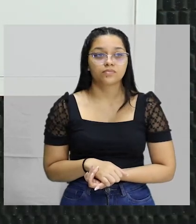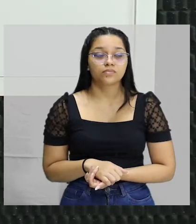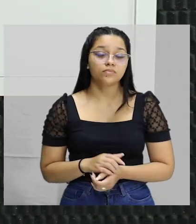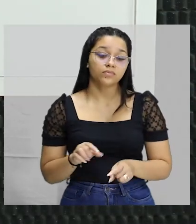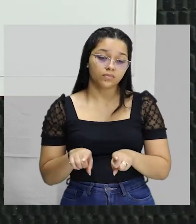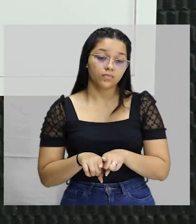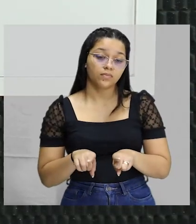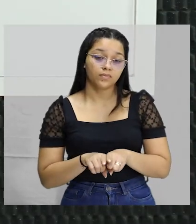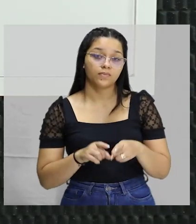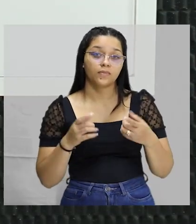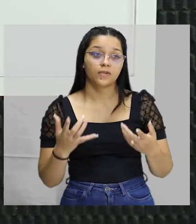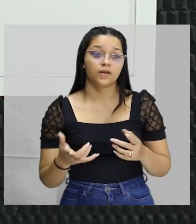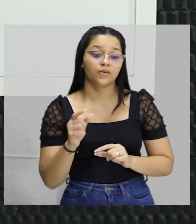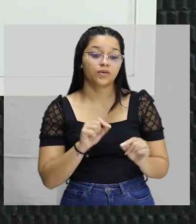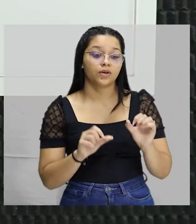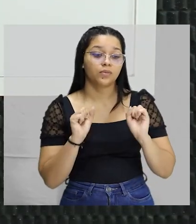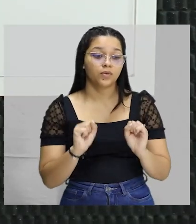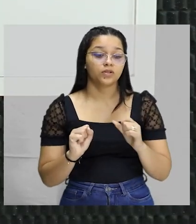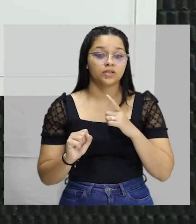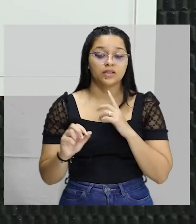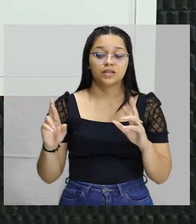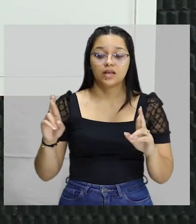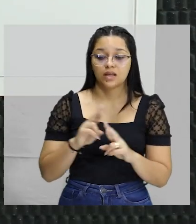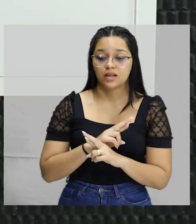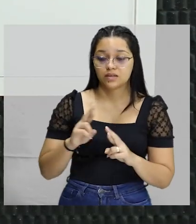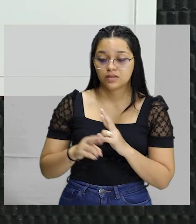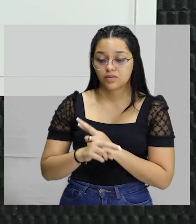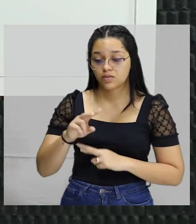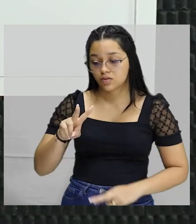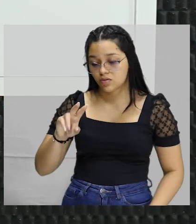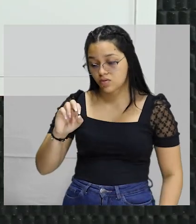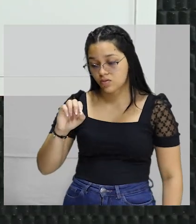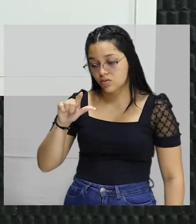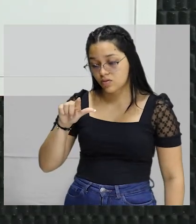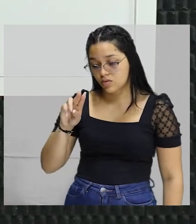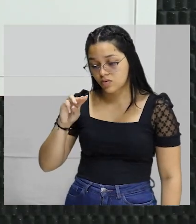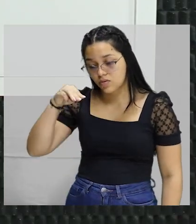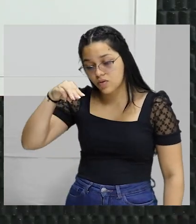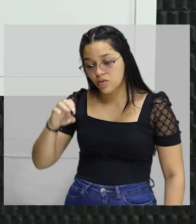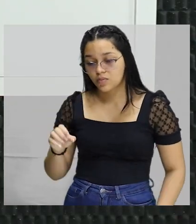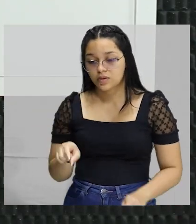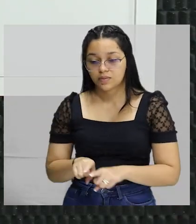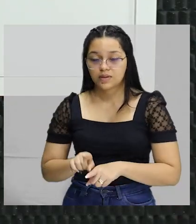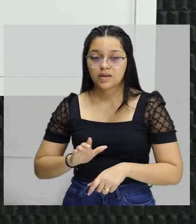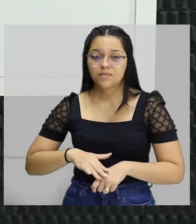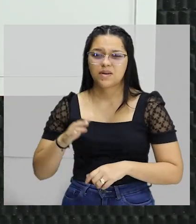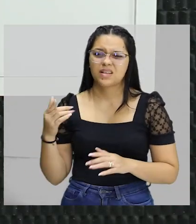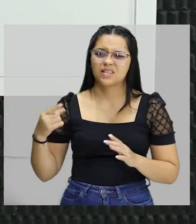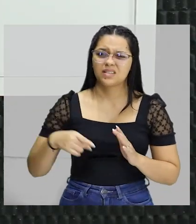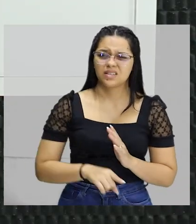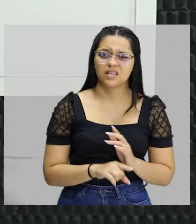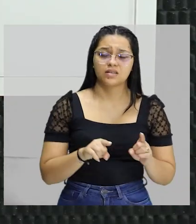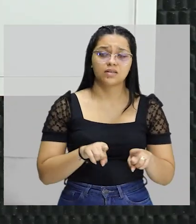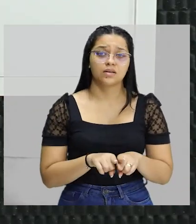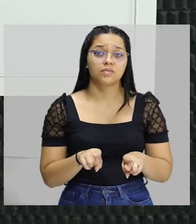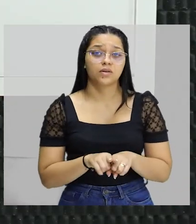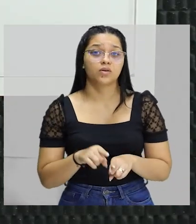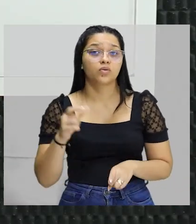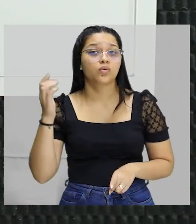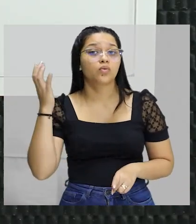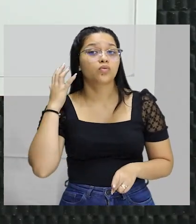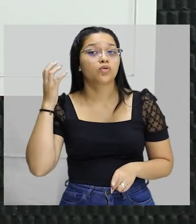Aí sim, a gente pode fazer uma relação com o volume. Existe o som que é mais intenso e o som que é